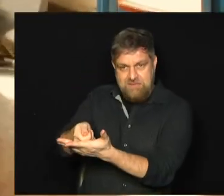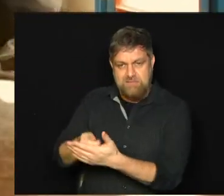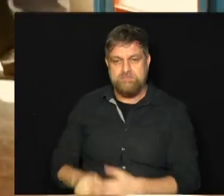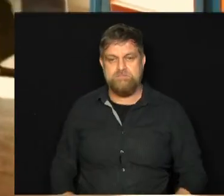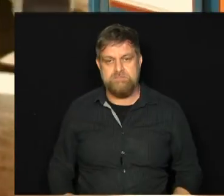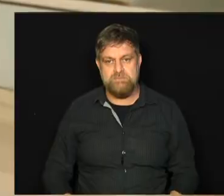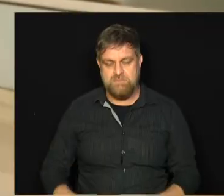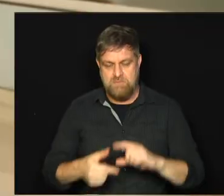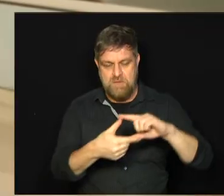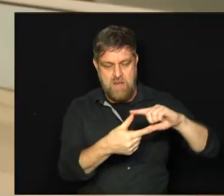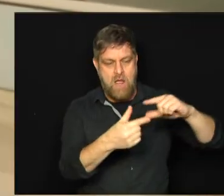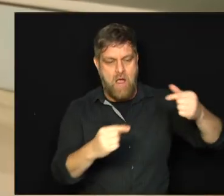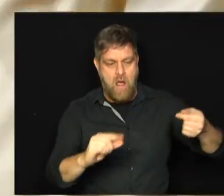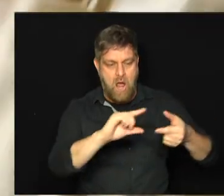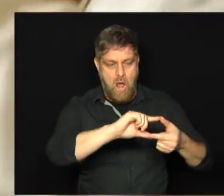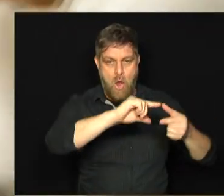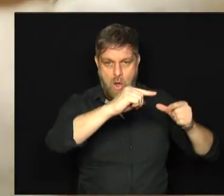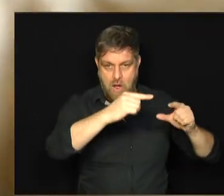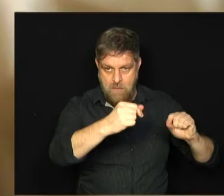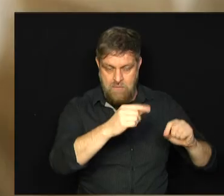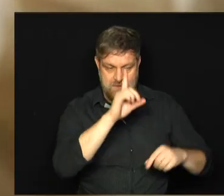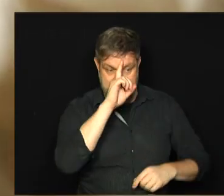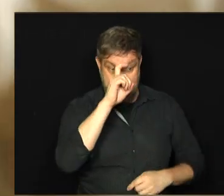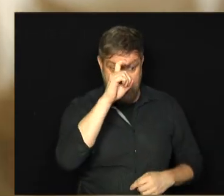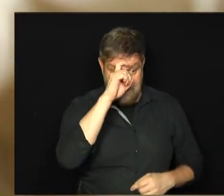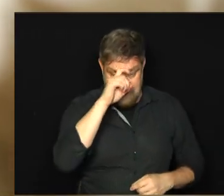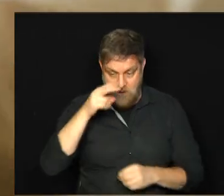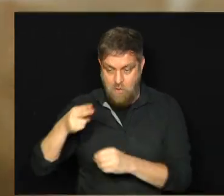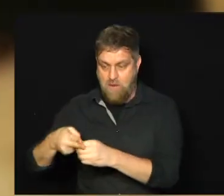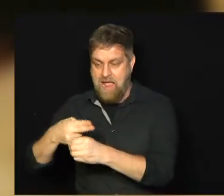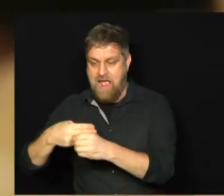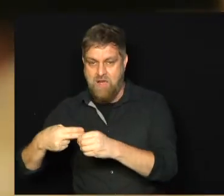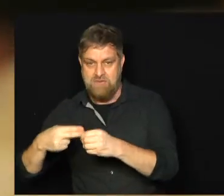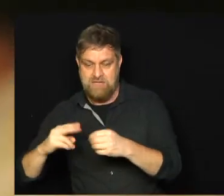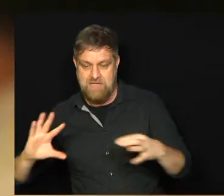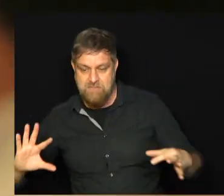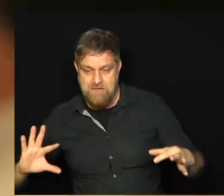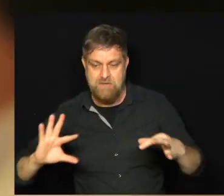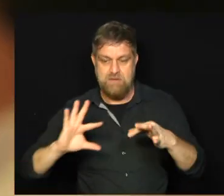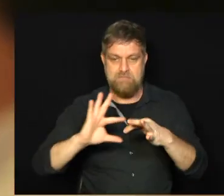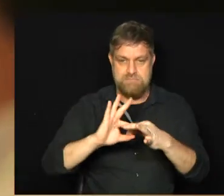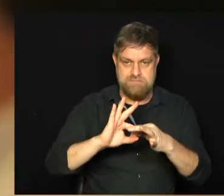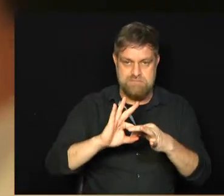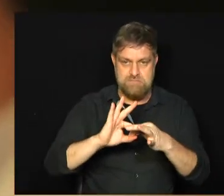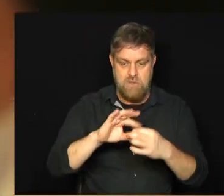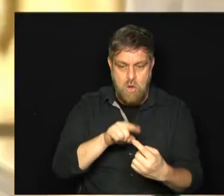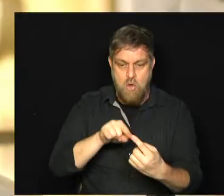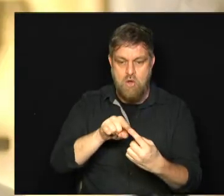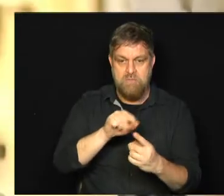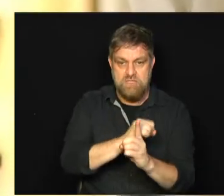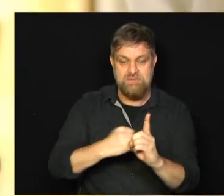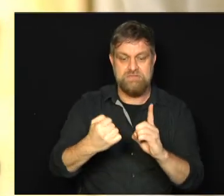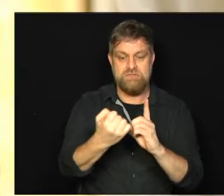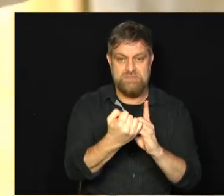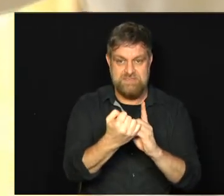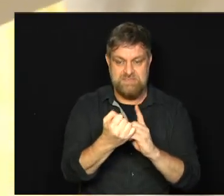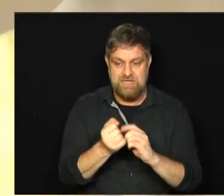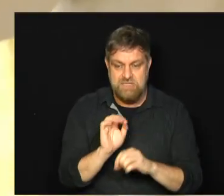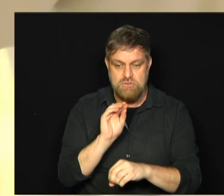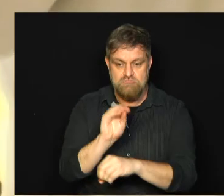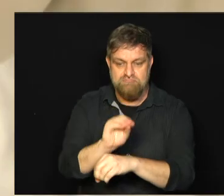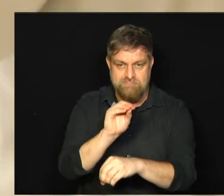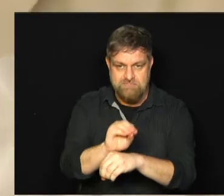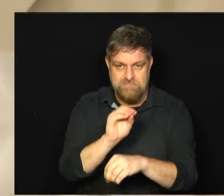o Boldrini é um exemplo de uma extensão da universidade para a sociedade. Em contrapartida,